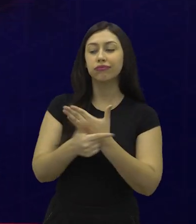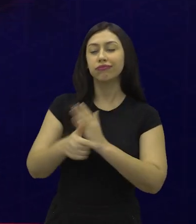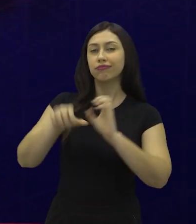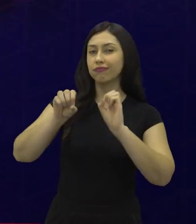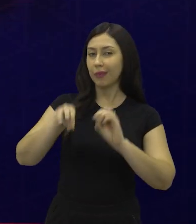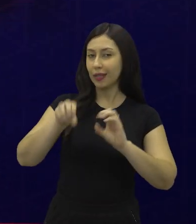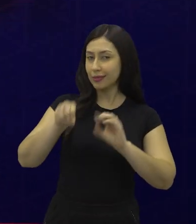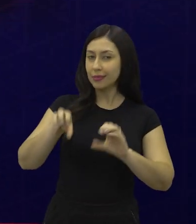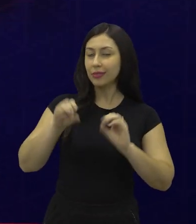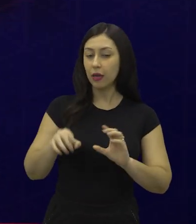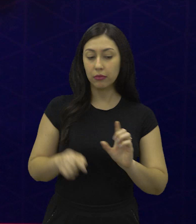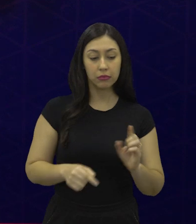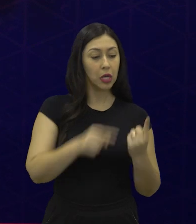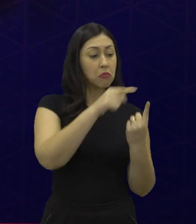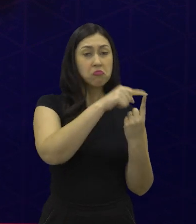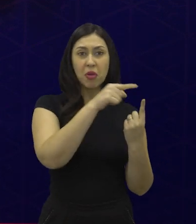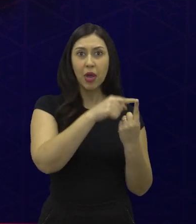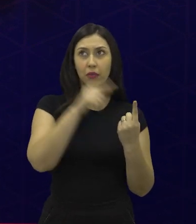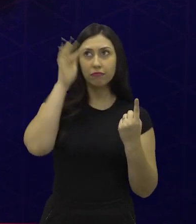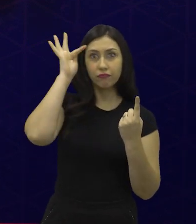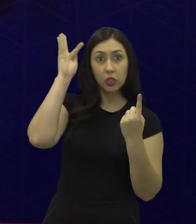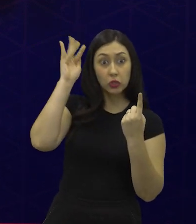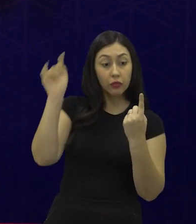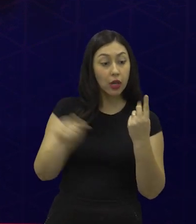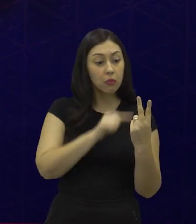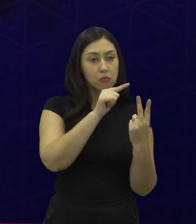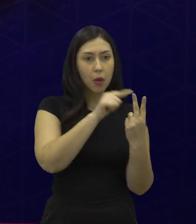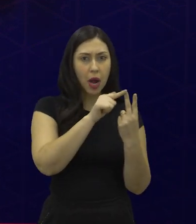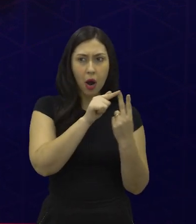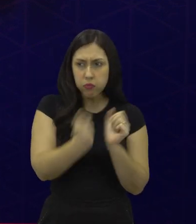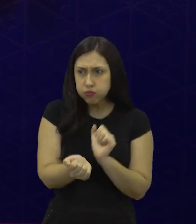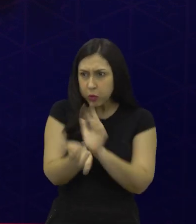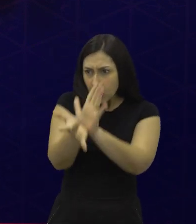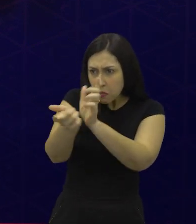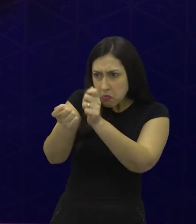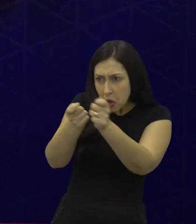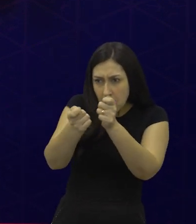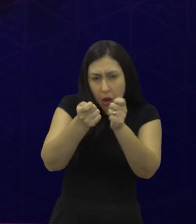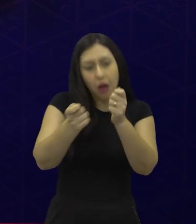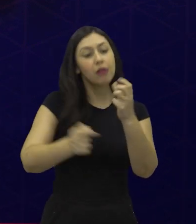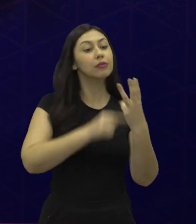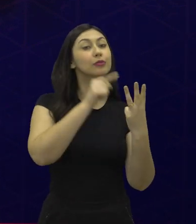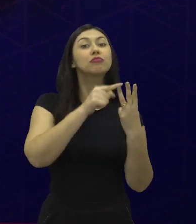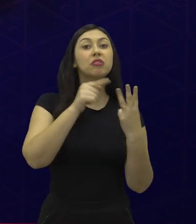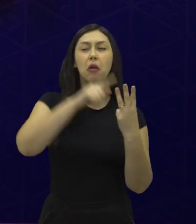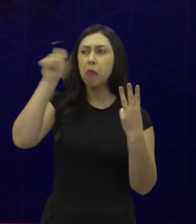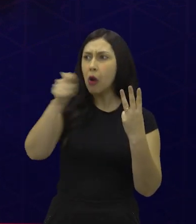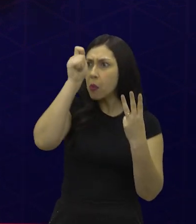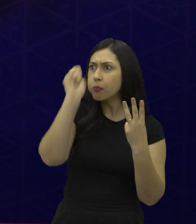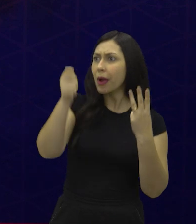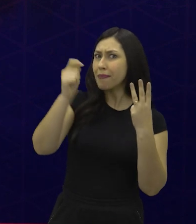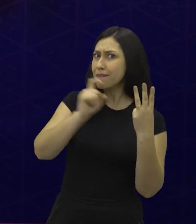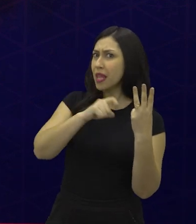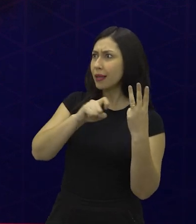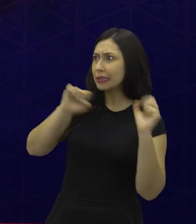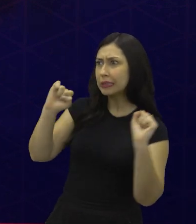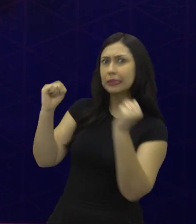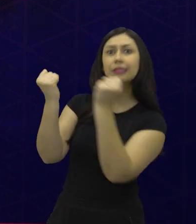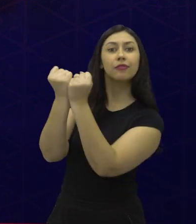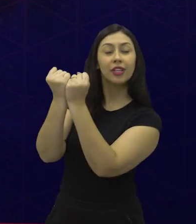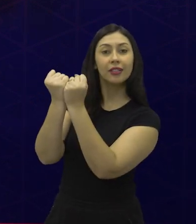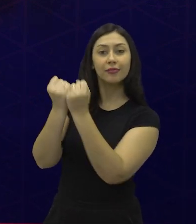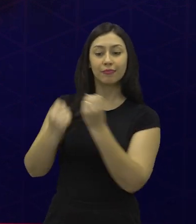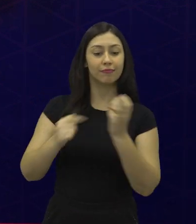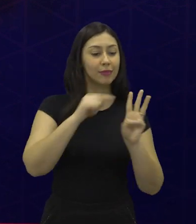é ensinar. Seja o pensamento filosófico, controlar poderes sobrenaturais ou se defender de artes